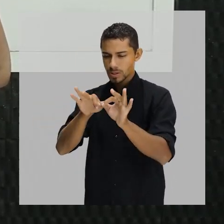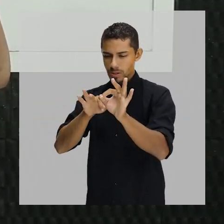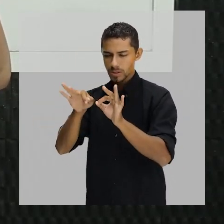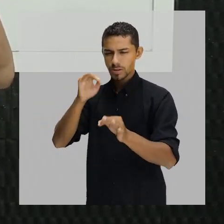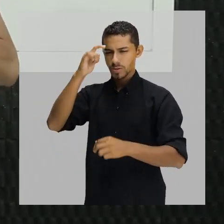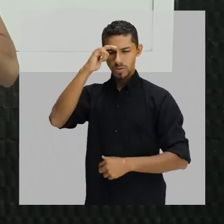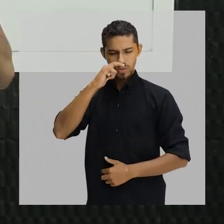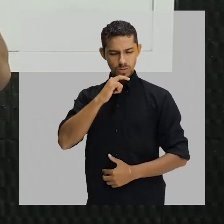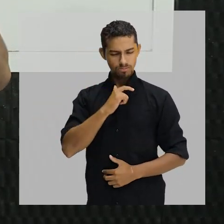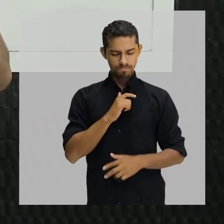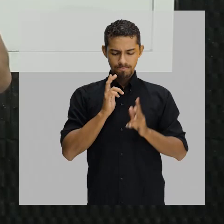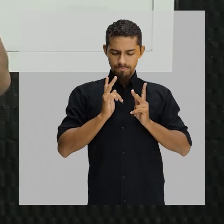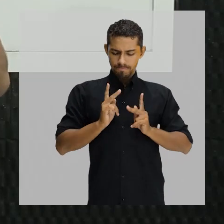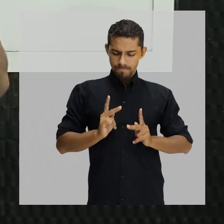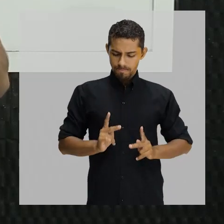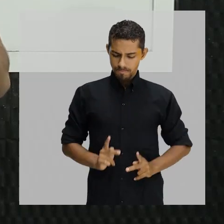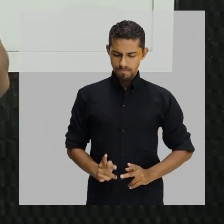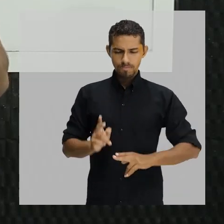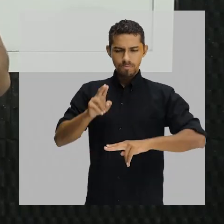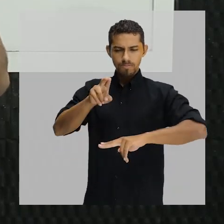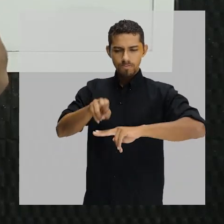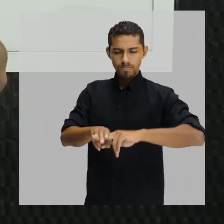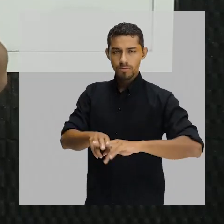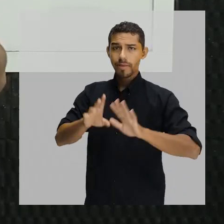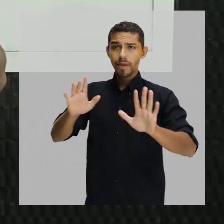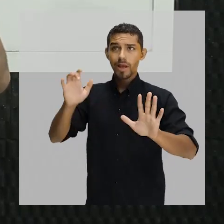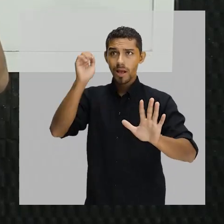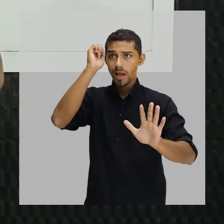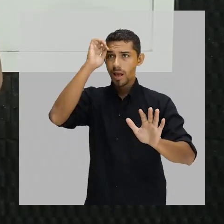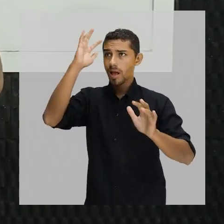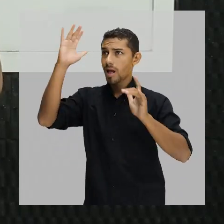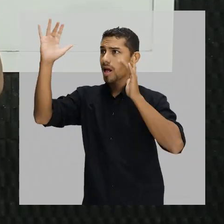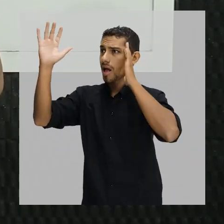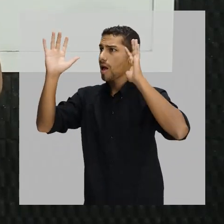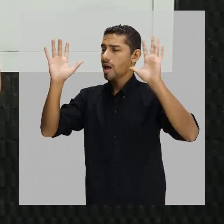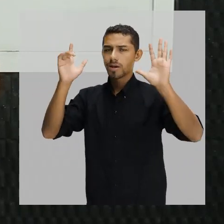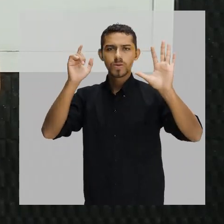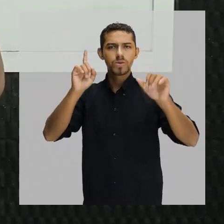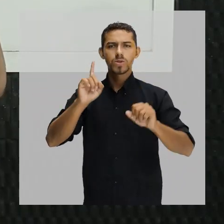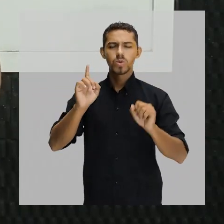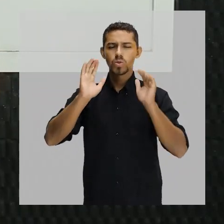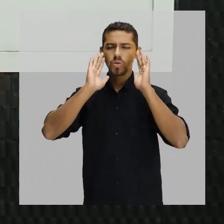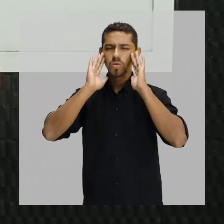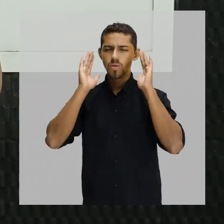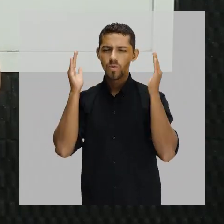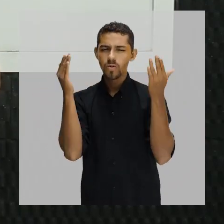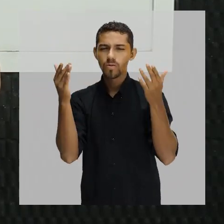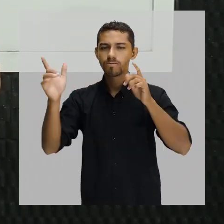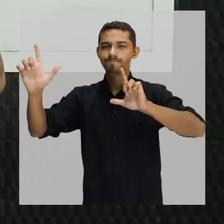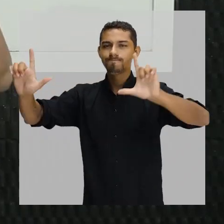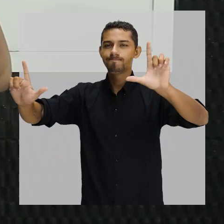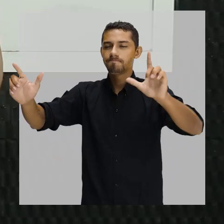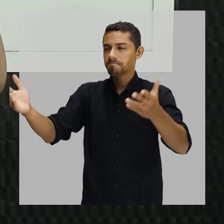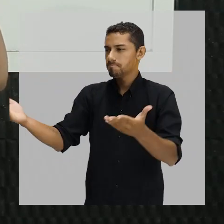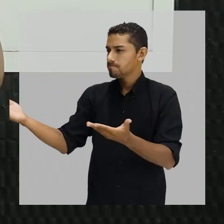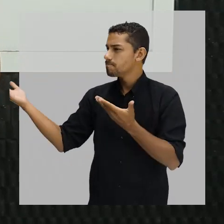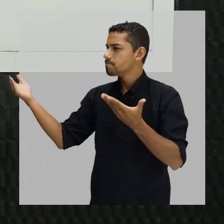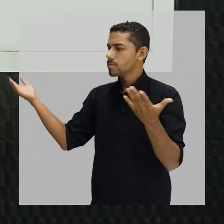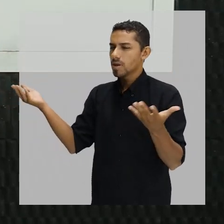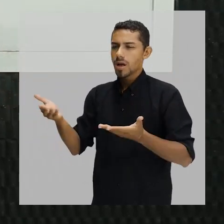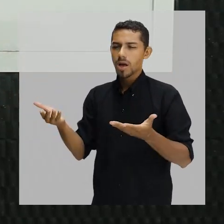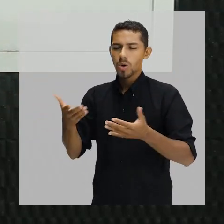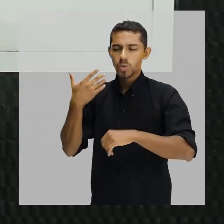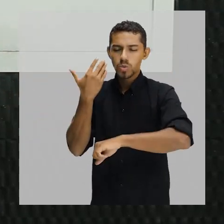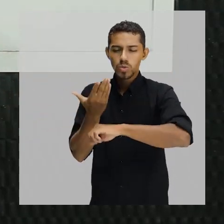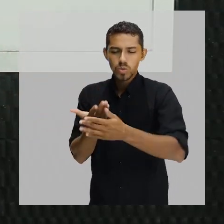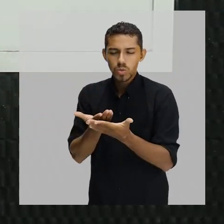na cadeira para evitar desconforto que tira a nossa atenção, mantenha a sua atenção naquilo que